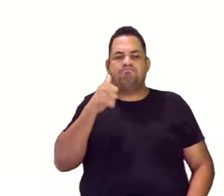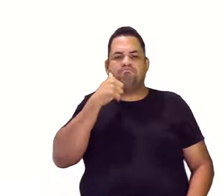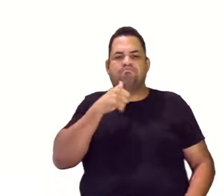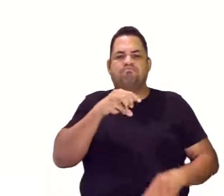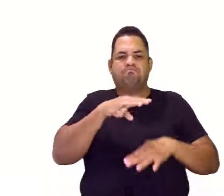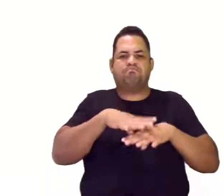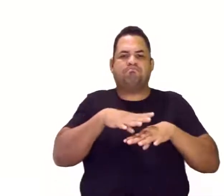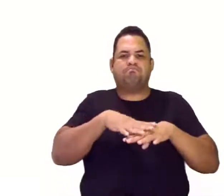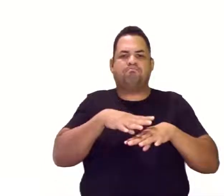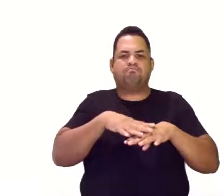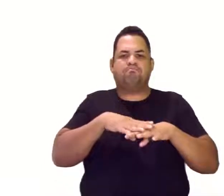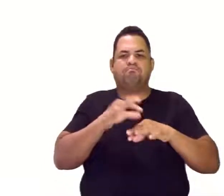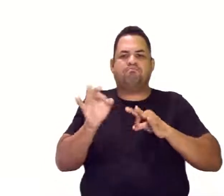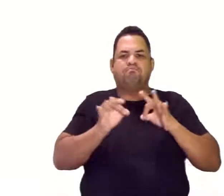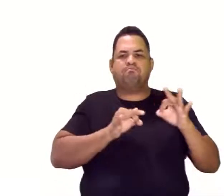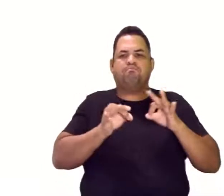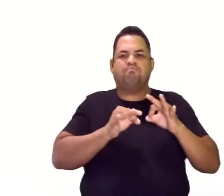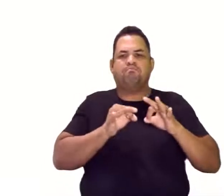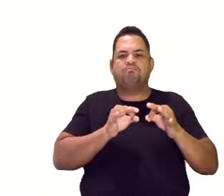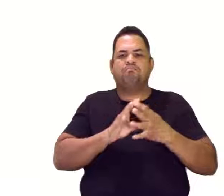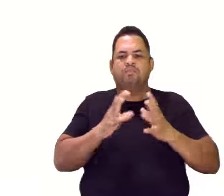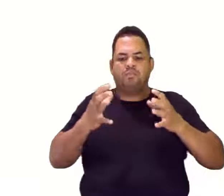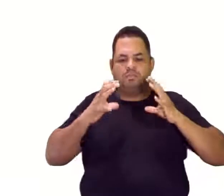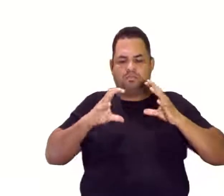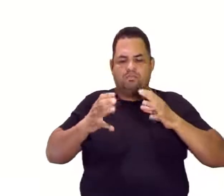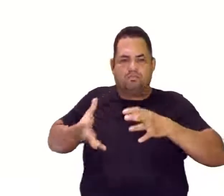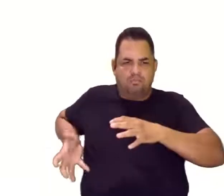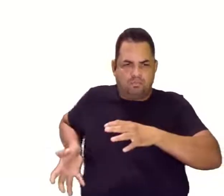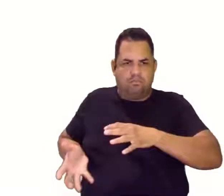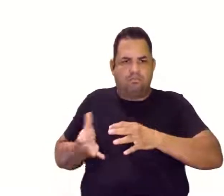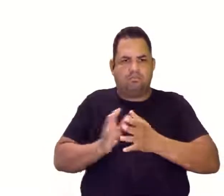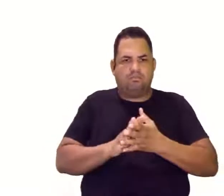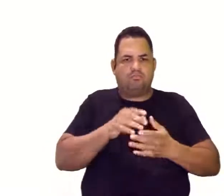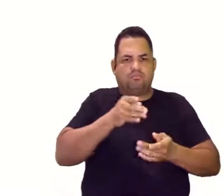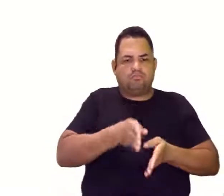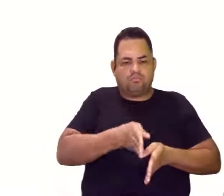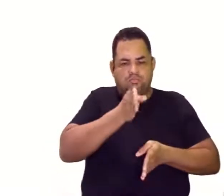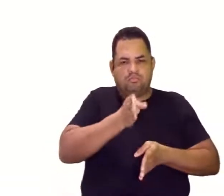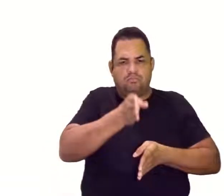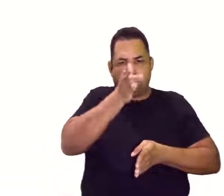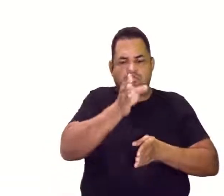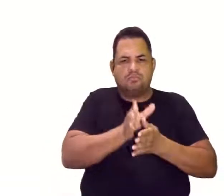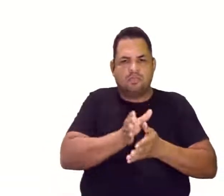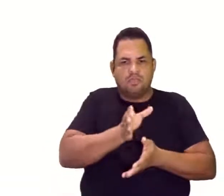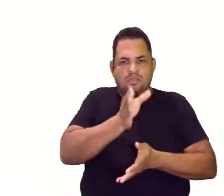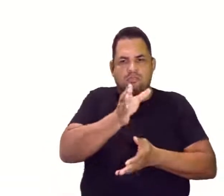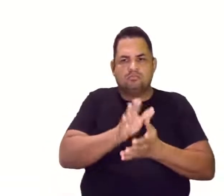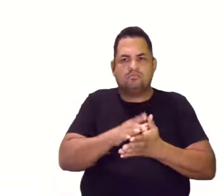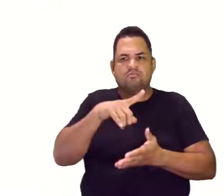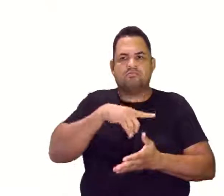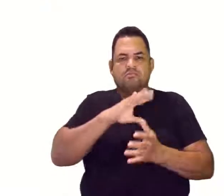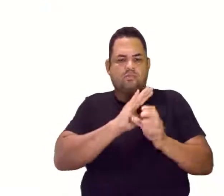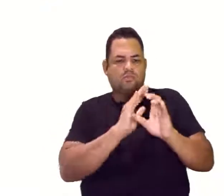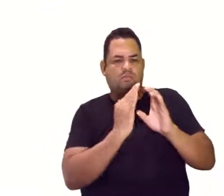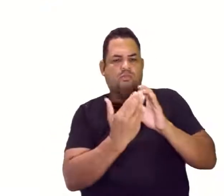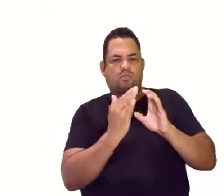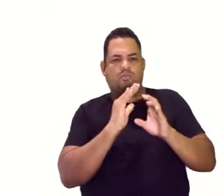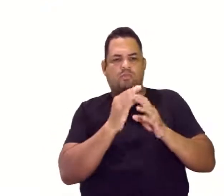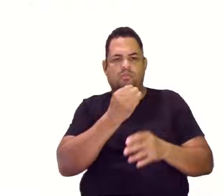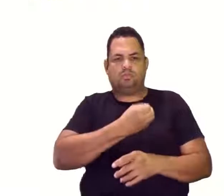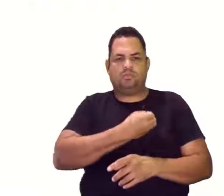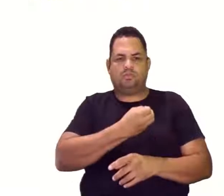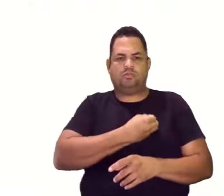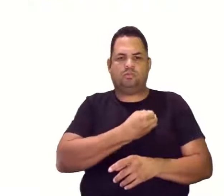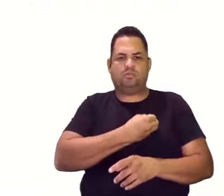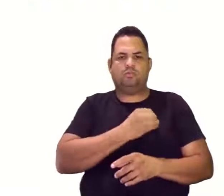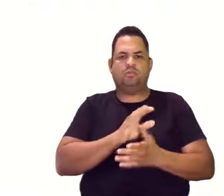de matemática organizou um jogo de boliche em que os pinos são garrafas que possuem rótulos com